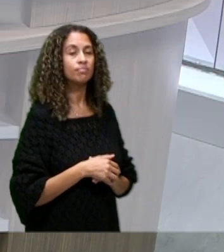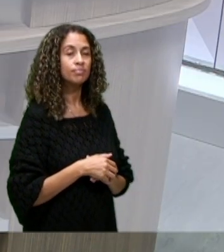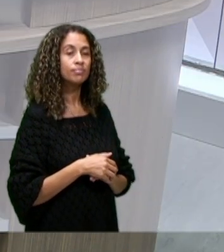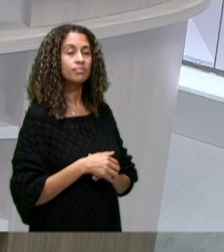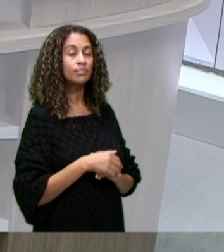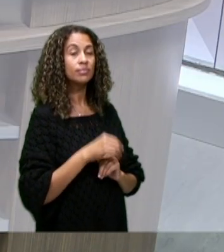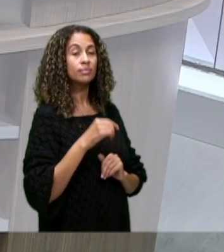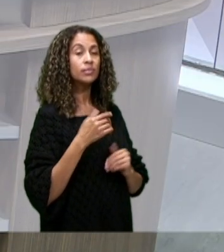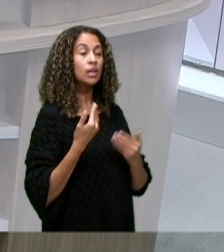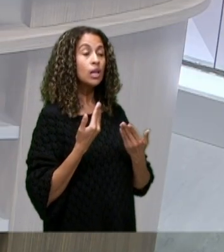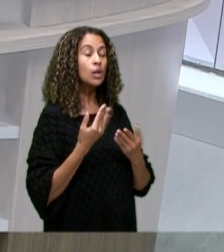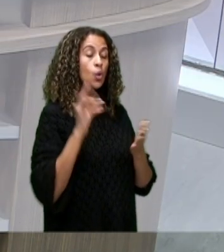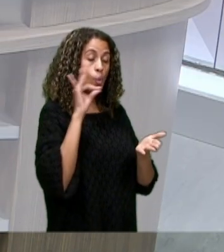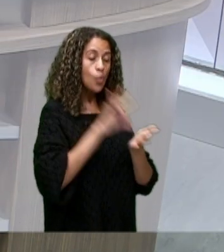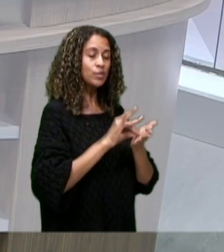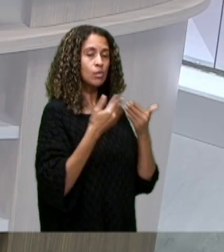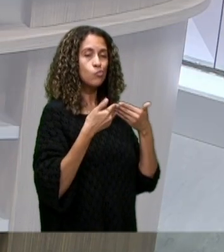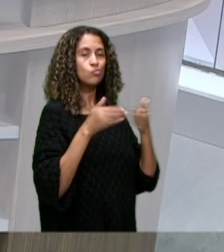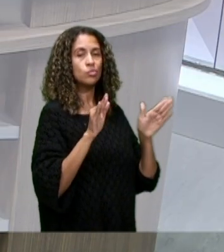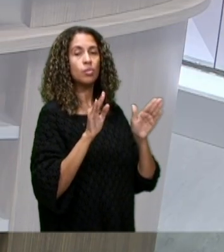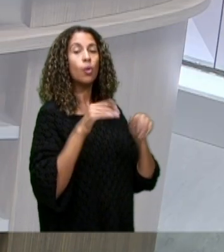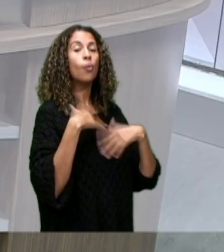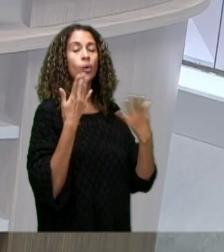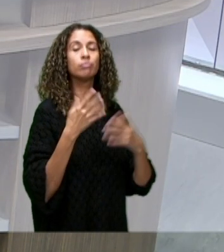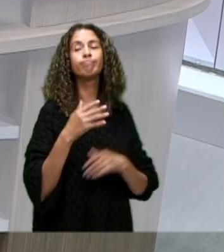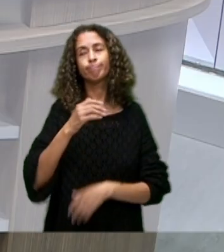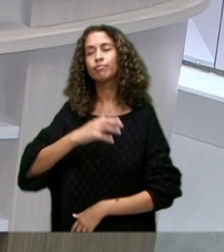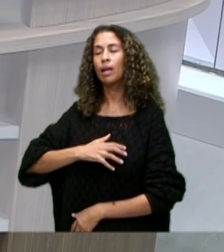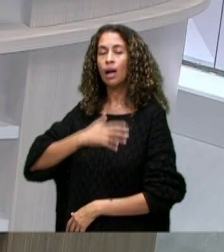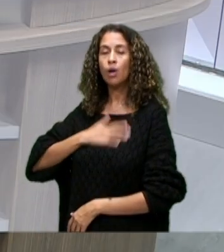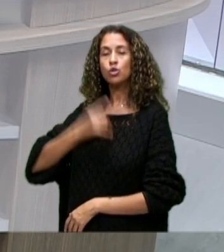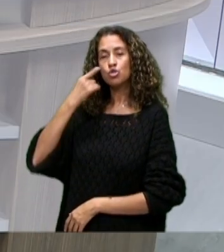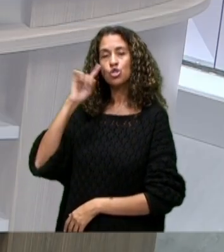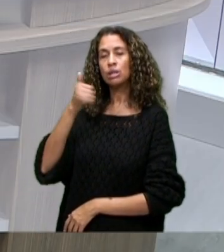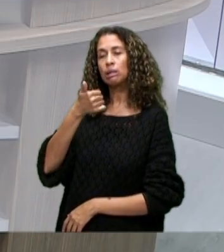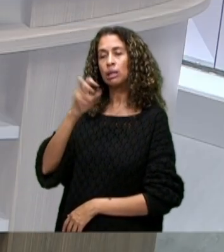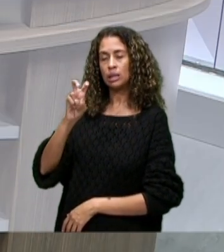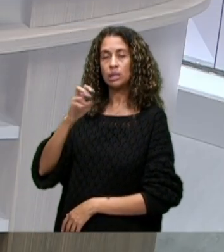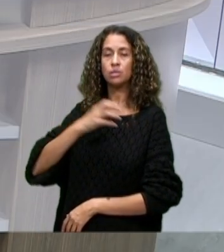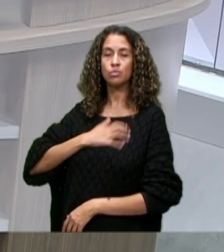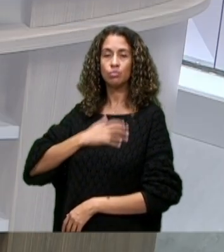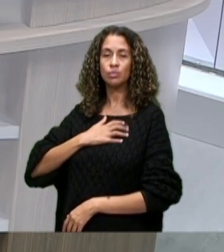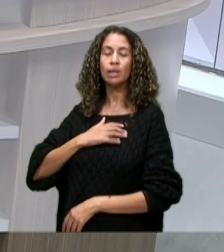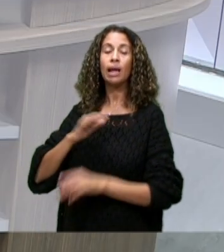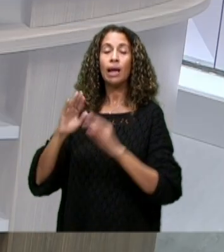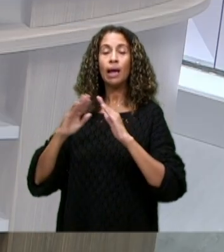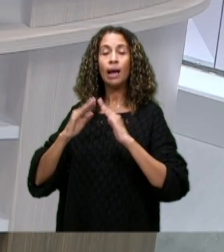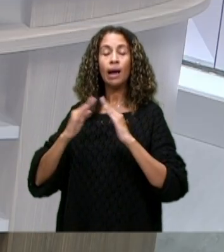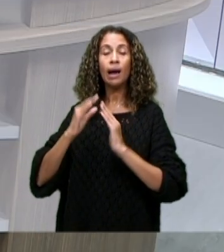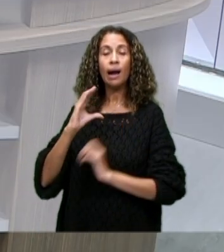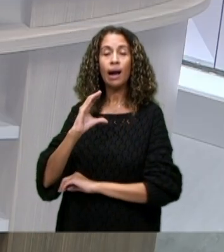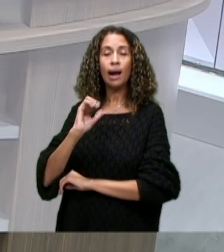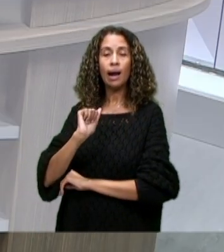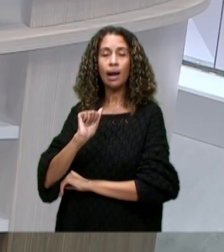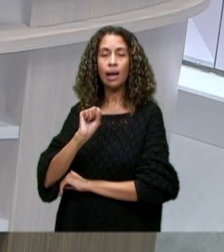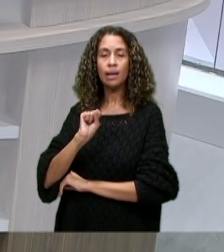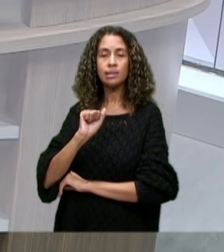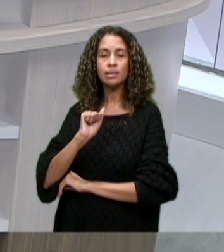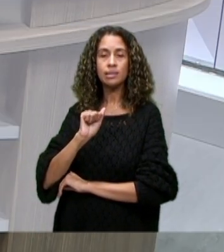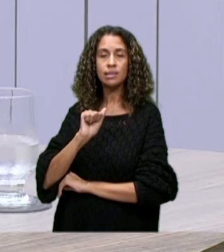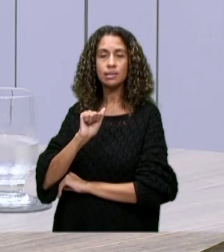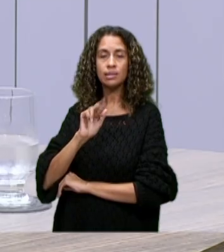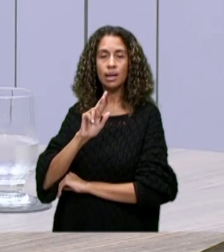será efetivamente lançado? É em agosto? Isso, dia 15 de agosto, na Casa Artes, que é um barzinho ali na Praia